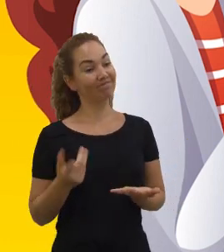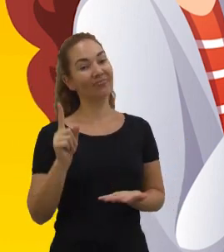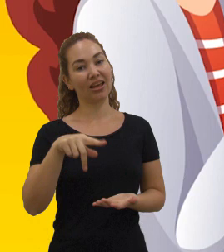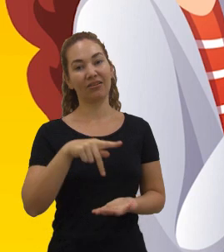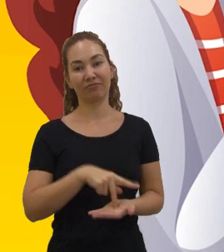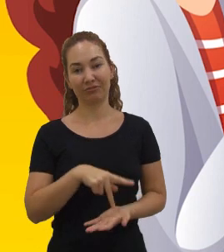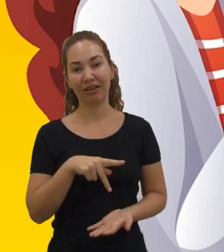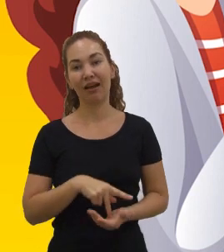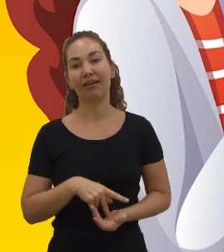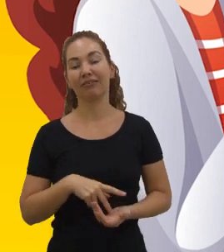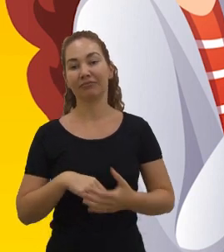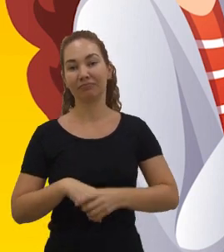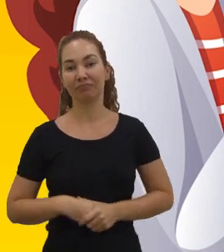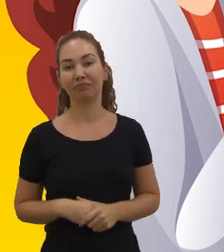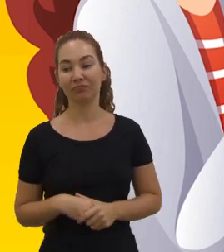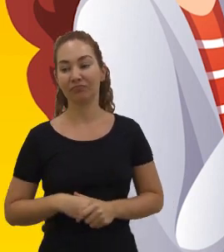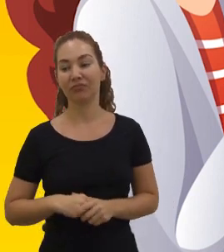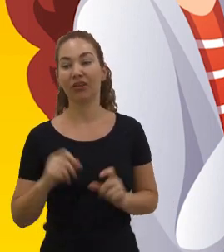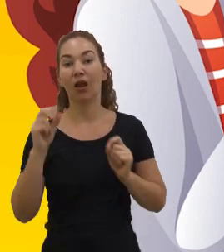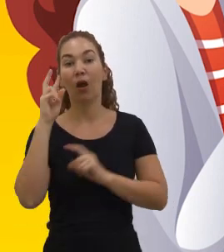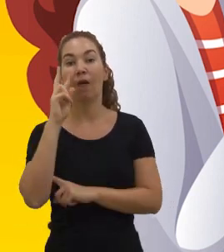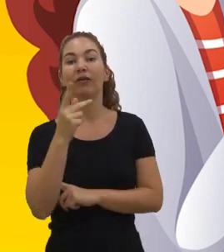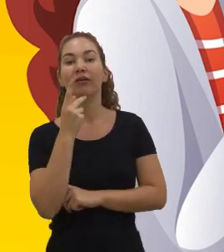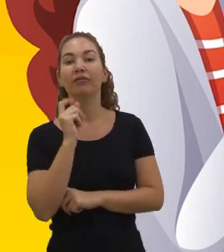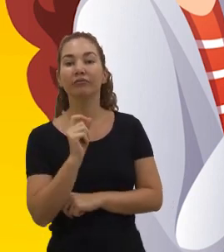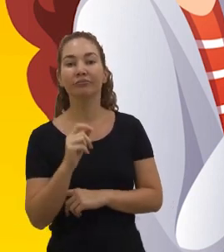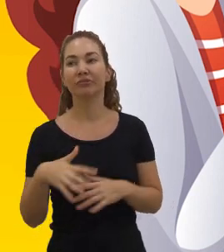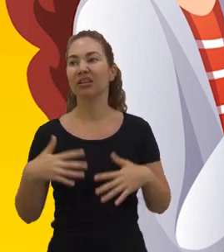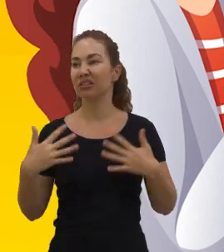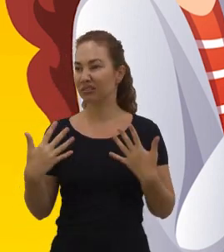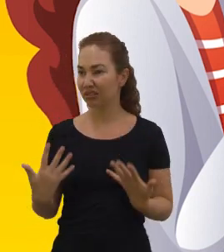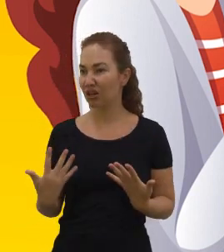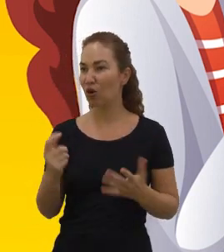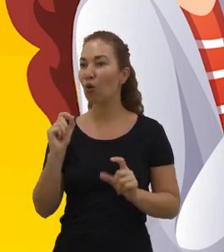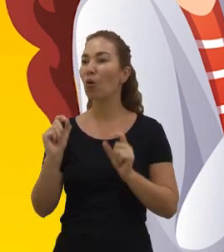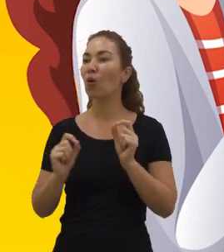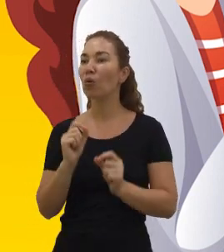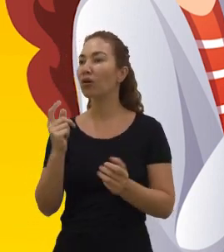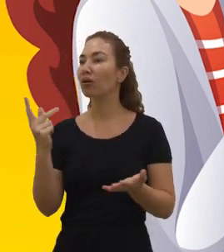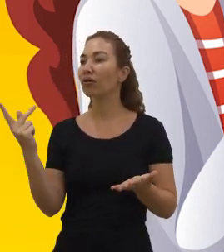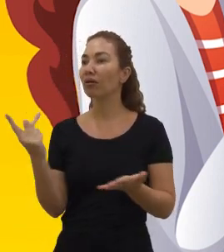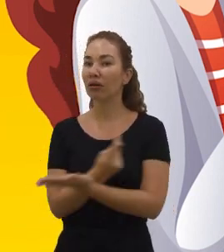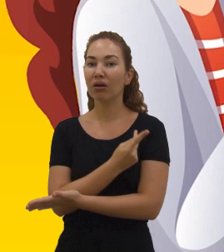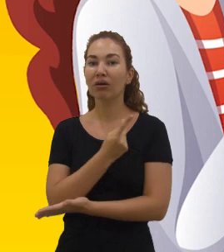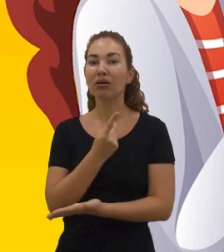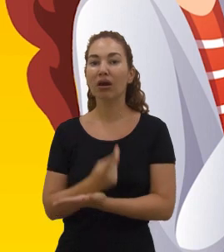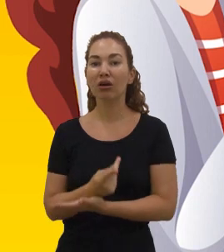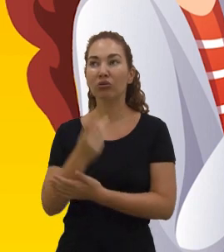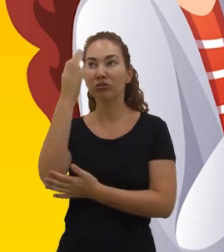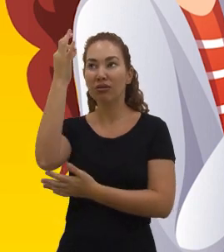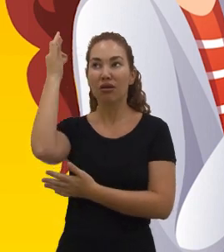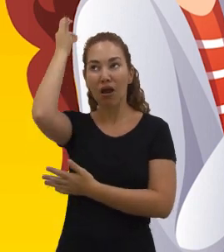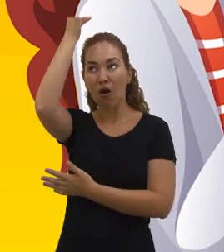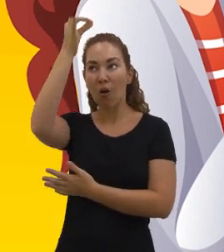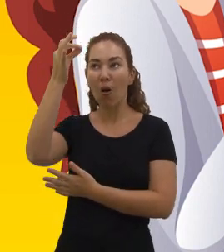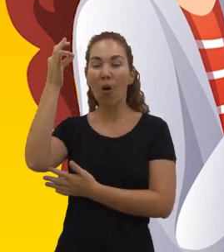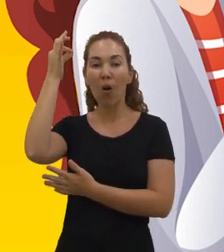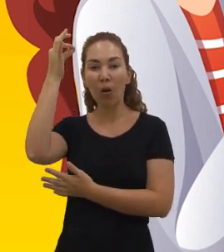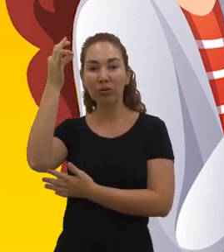E daí, ali, ó, o que ele diz ali? Então, o que aconteceu com os anjos negros? Ele